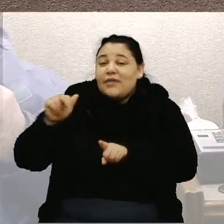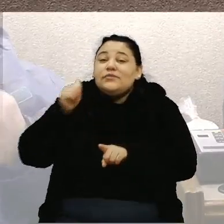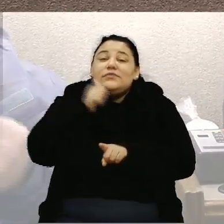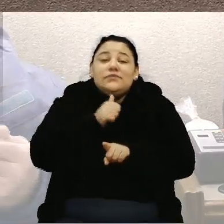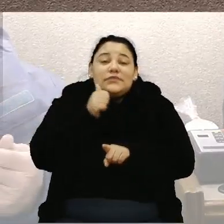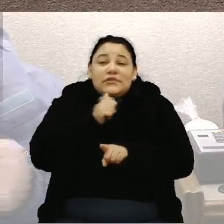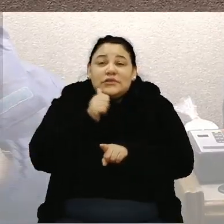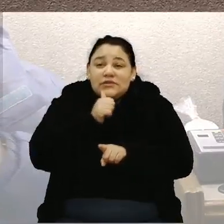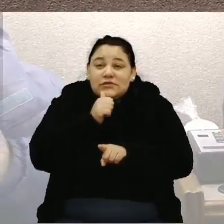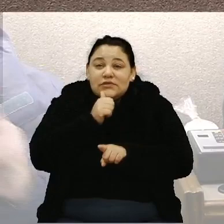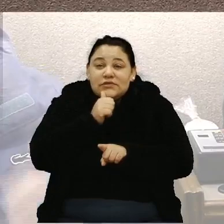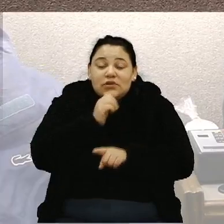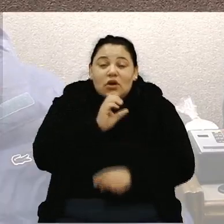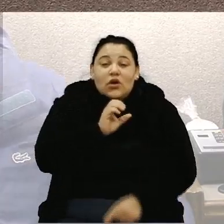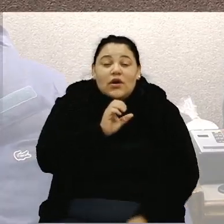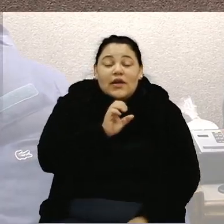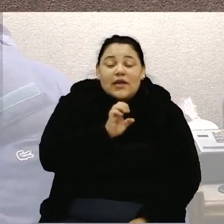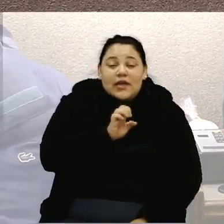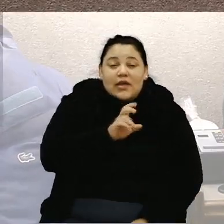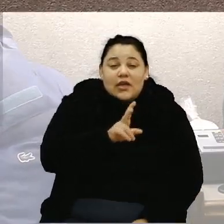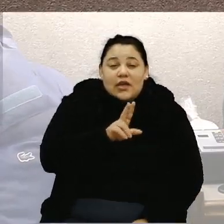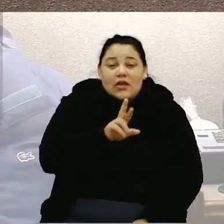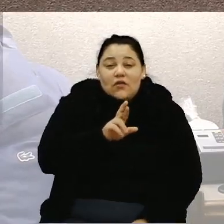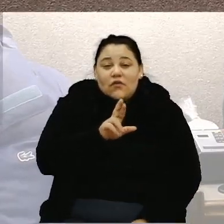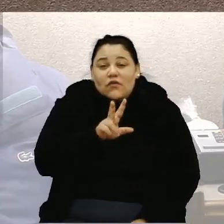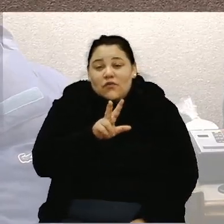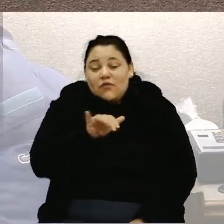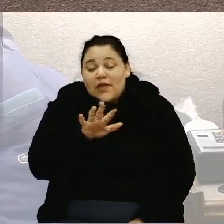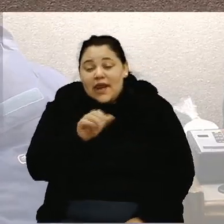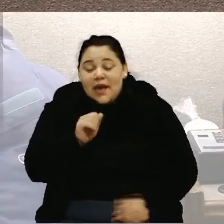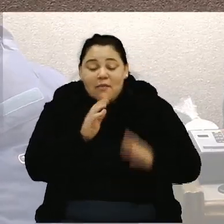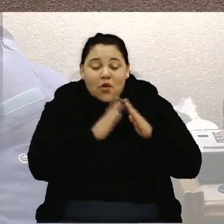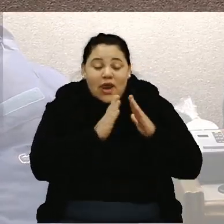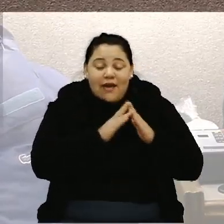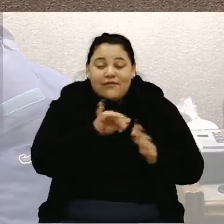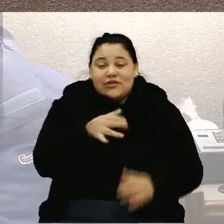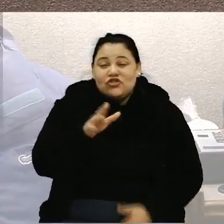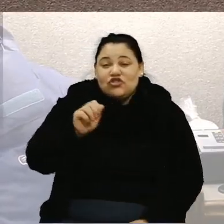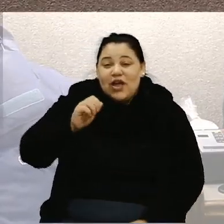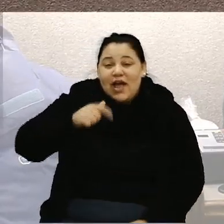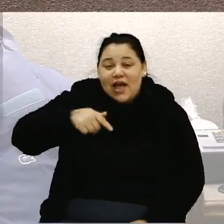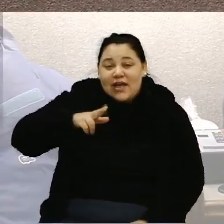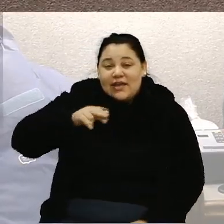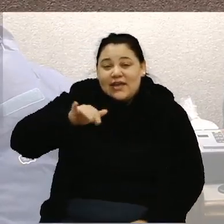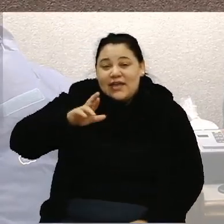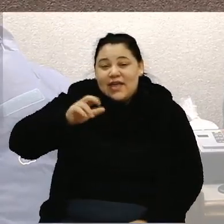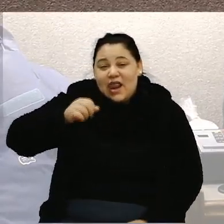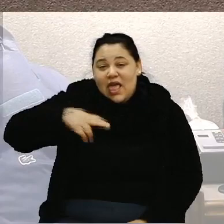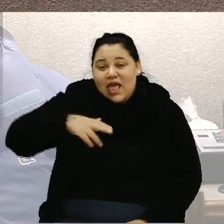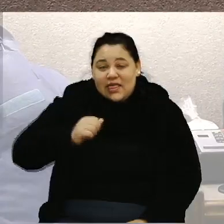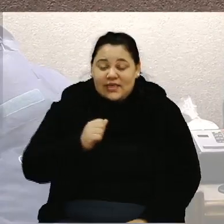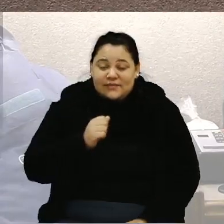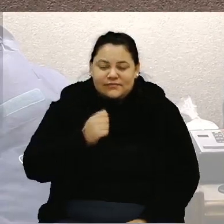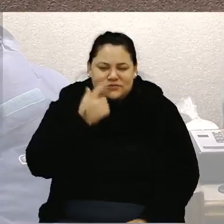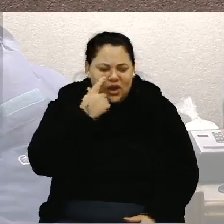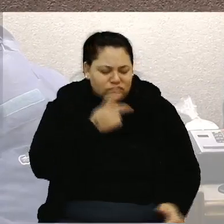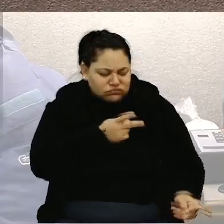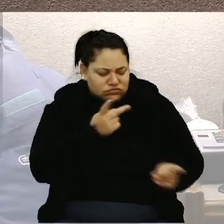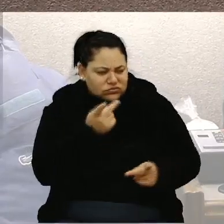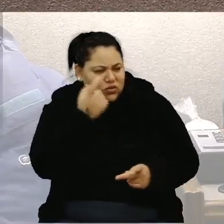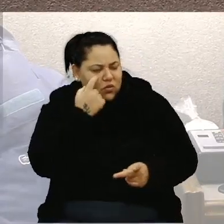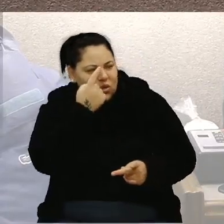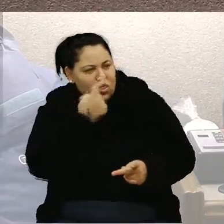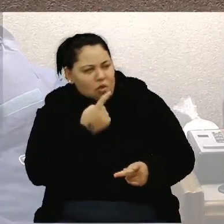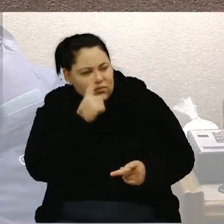com Orlando Andeliori, residia em Jaquirana. Numa visita, vendo a situação de sua mãe e de seu